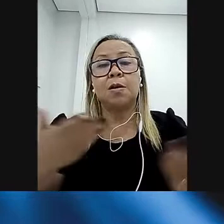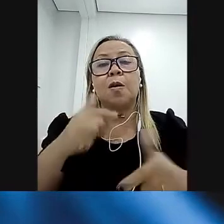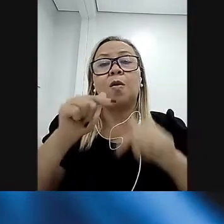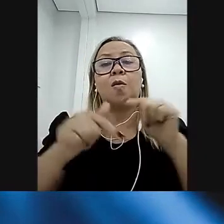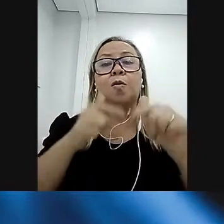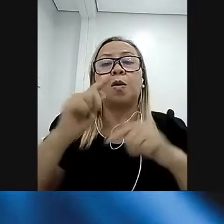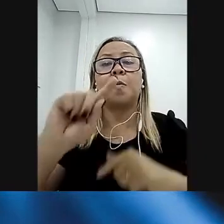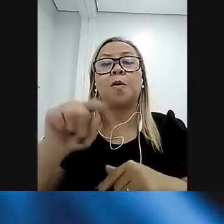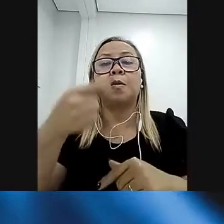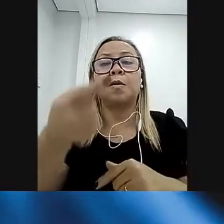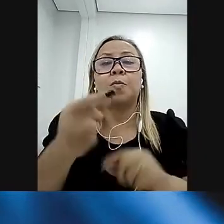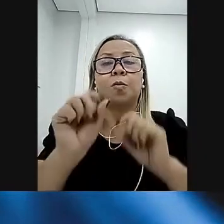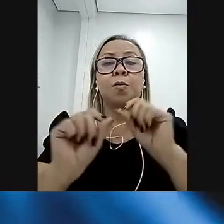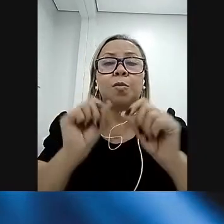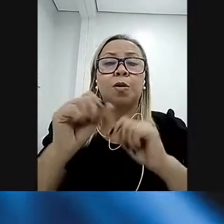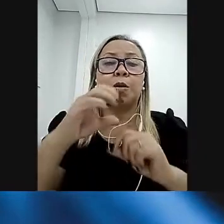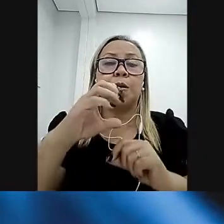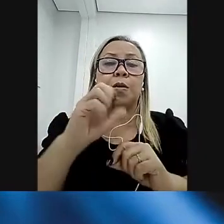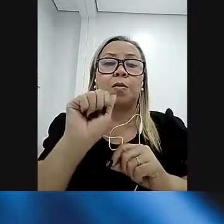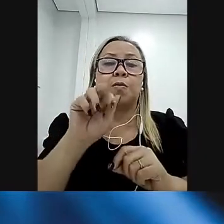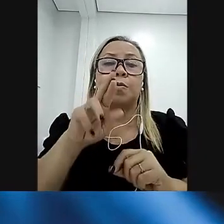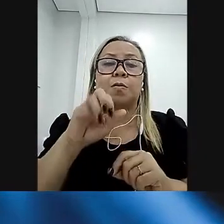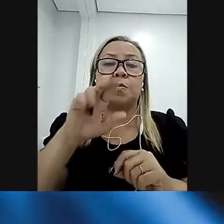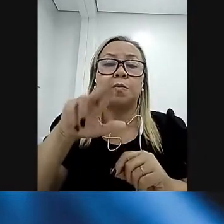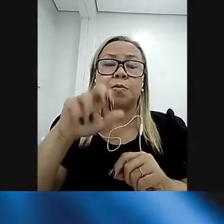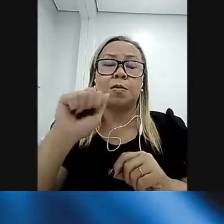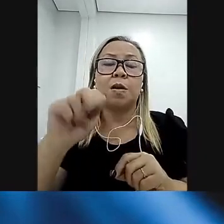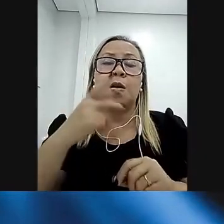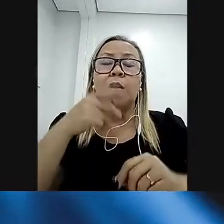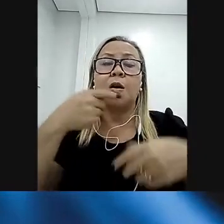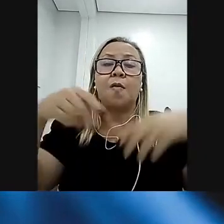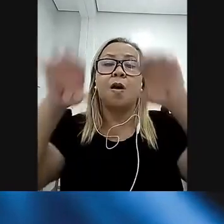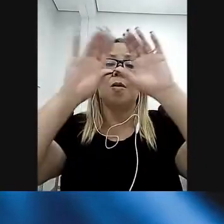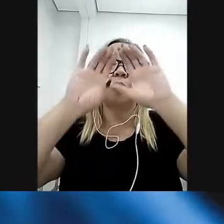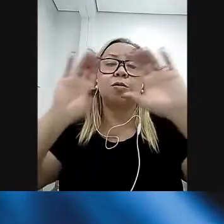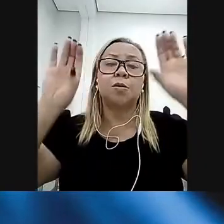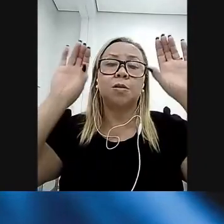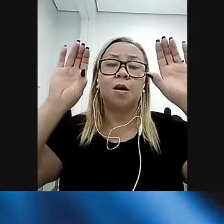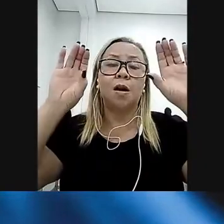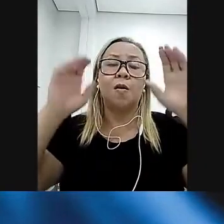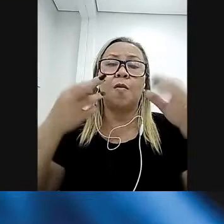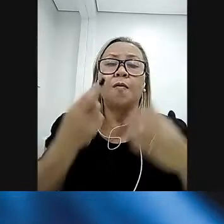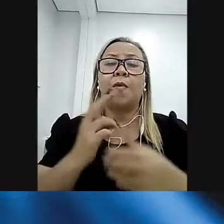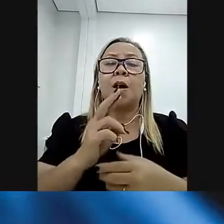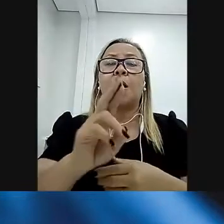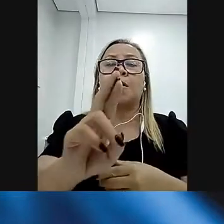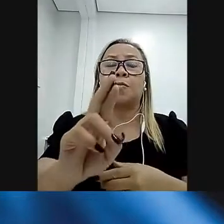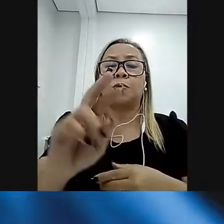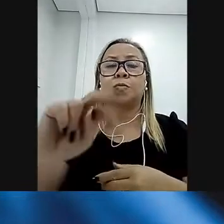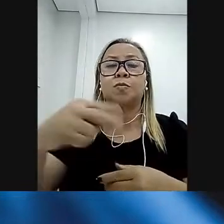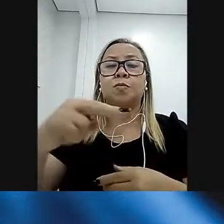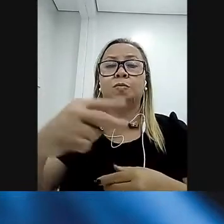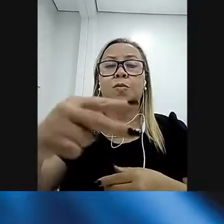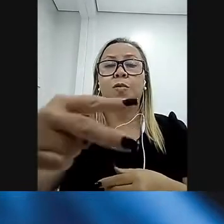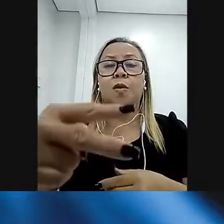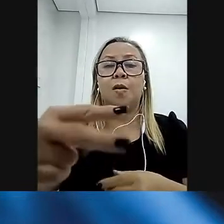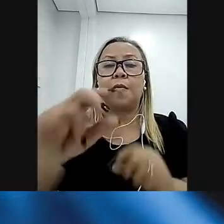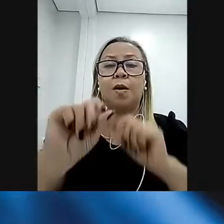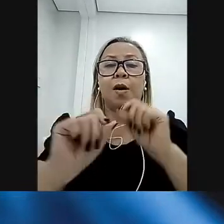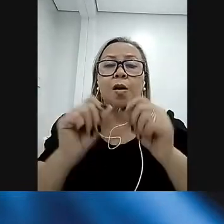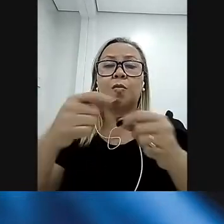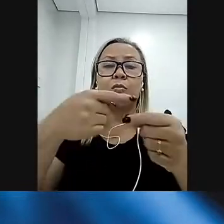posterior, que é o da Karina Dias, vai falar do céu e vai falar do reflexo do urbano,